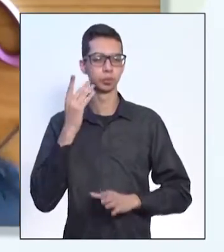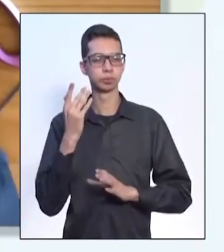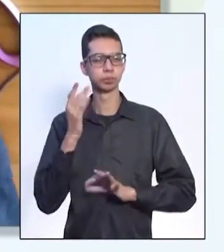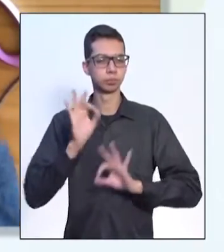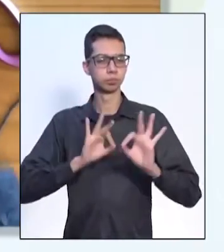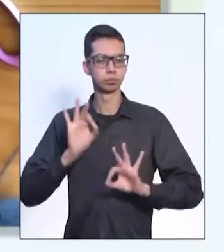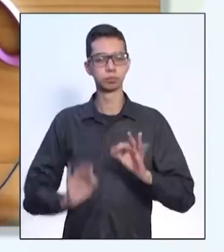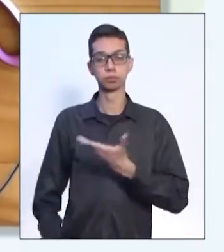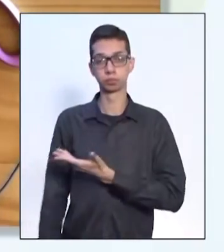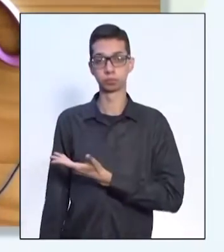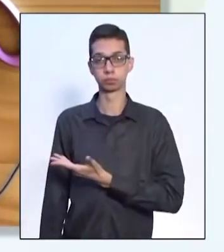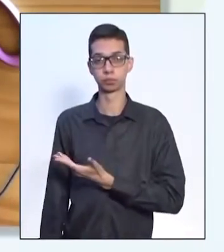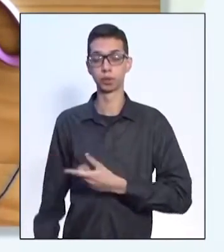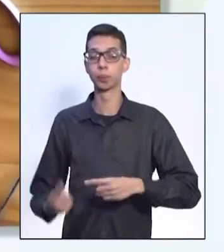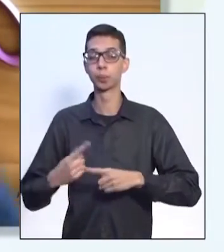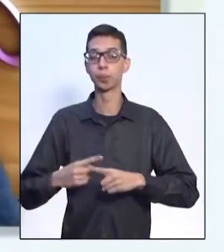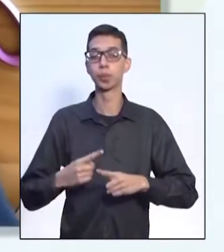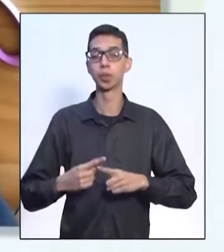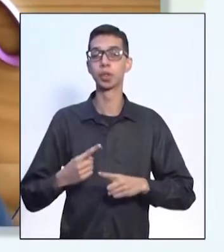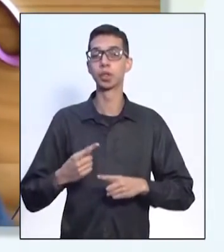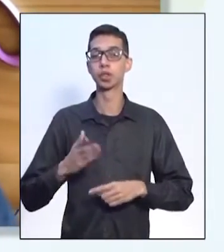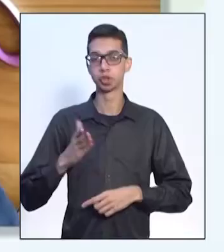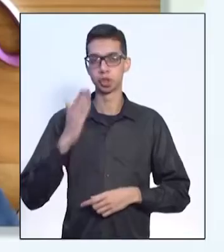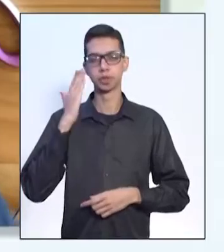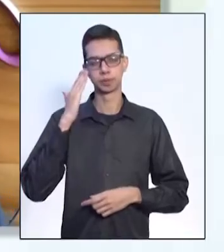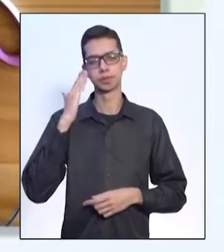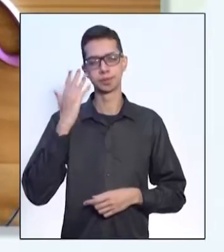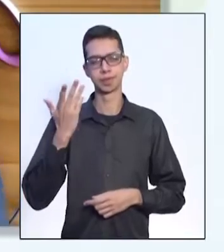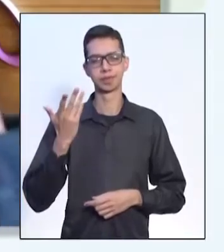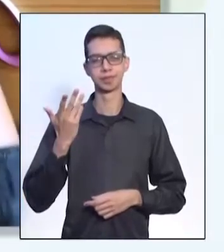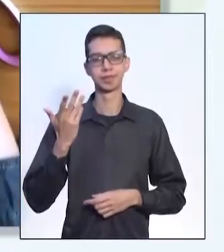dobro, porque daí já tem a medida do outro lado da persiana também.